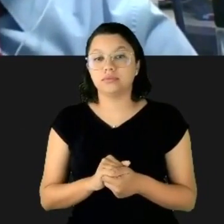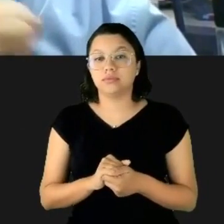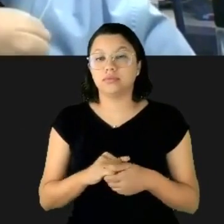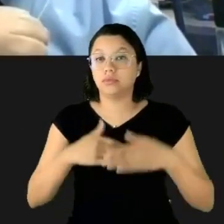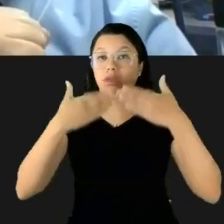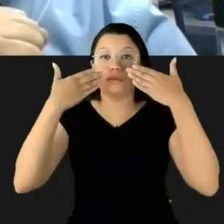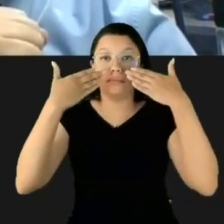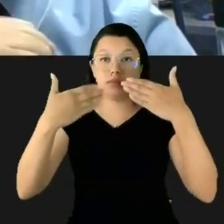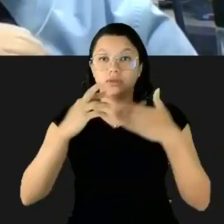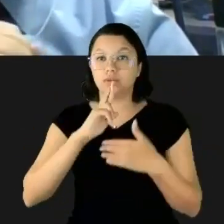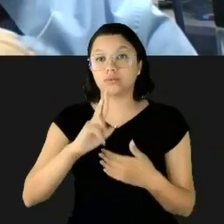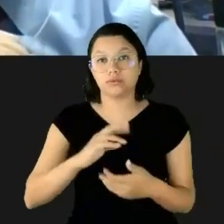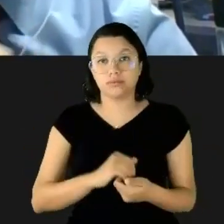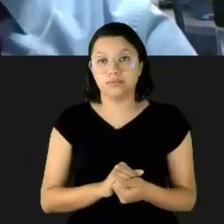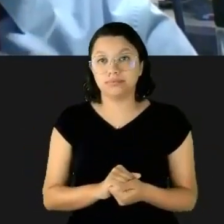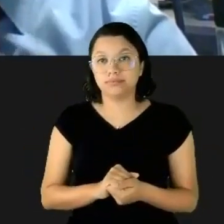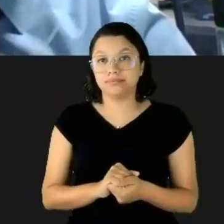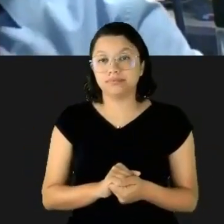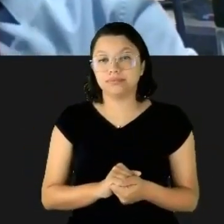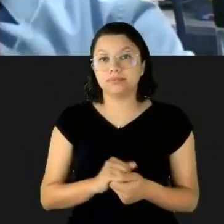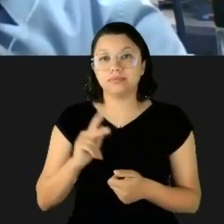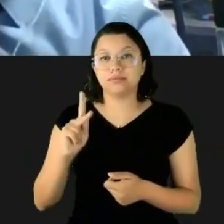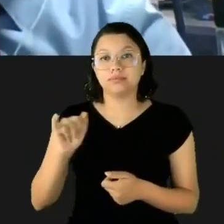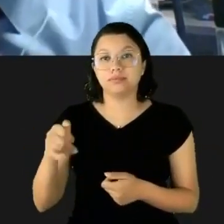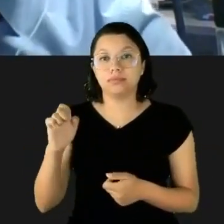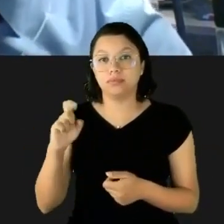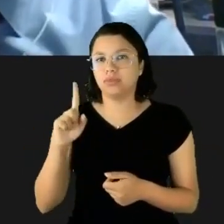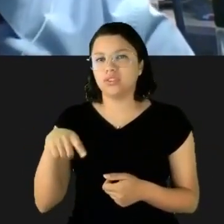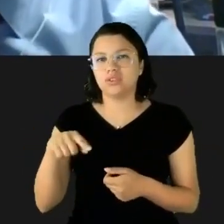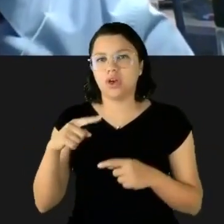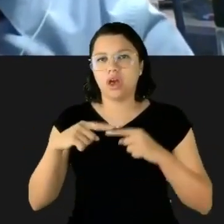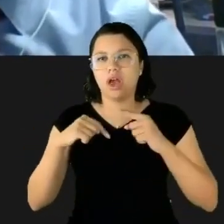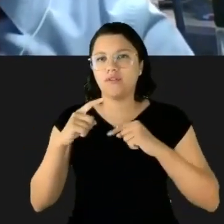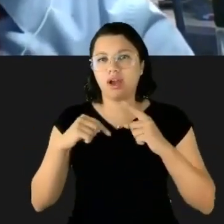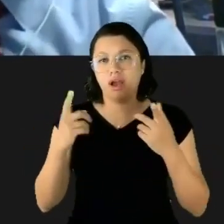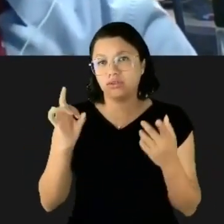apresentar os resultados. O PJE é só uma ferramenta.